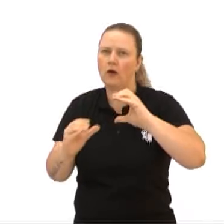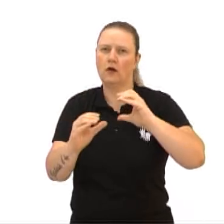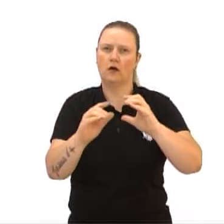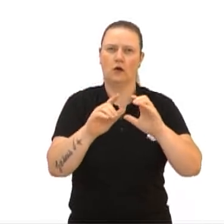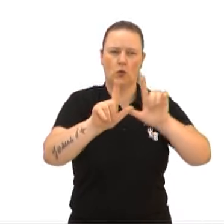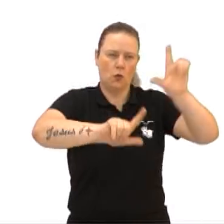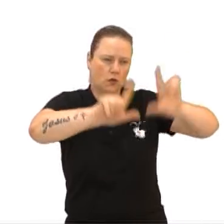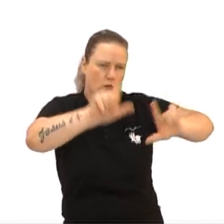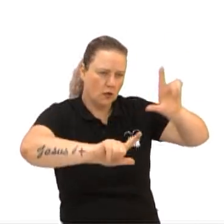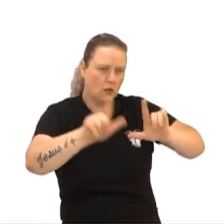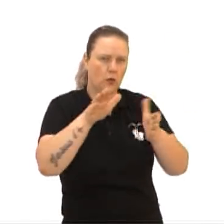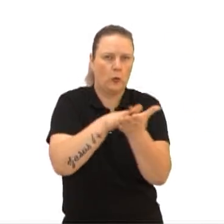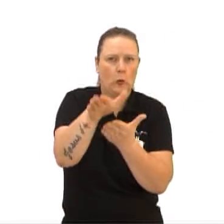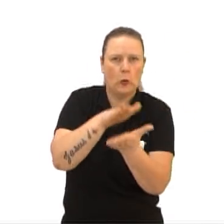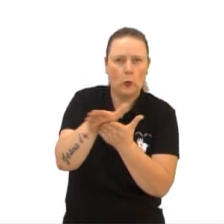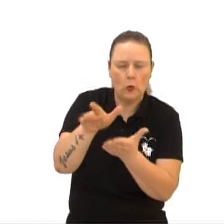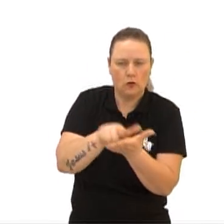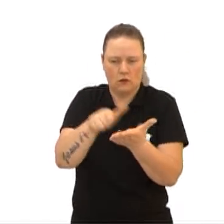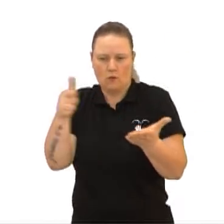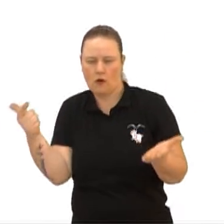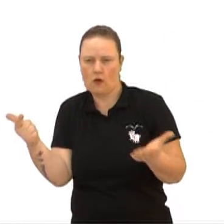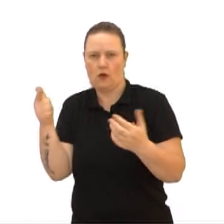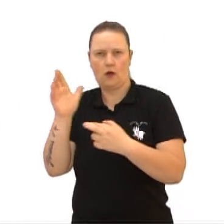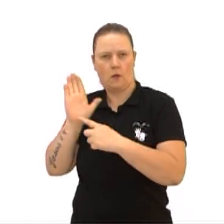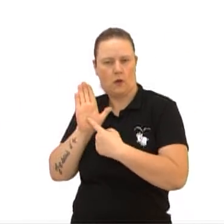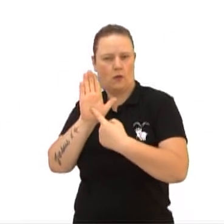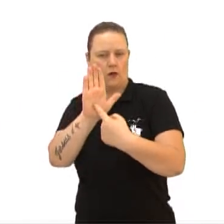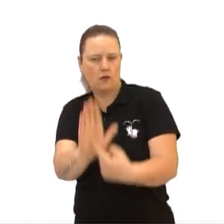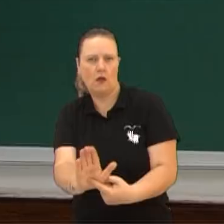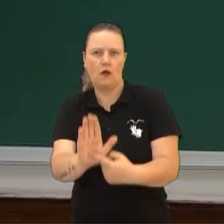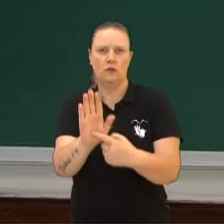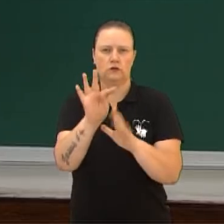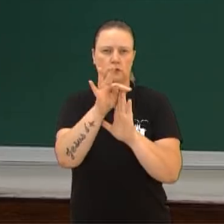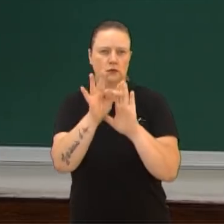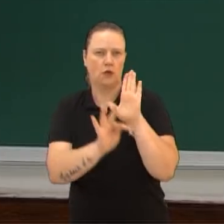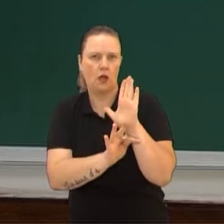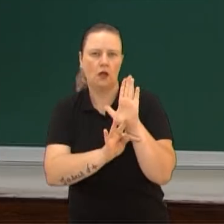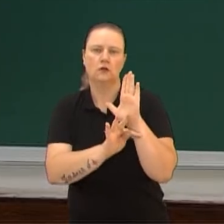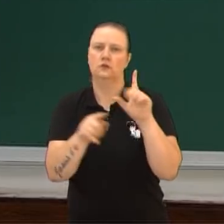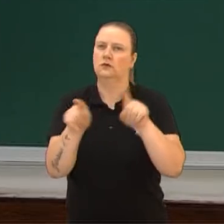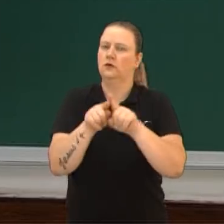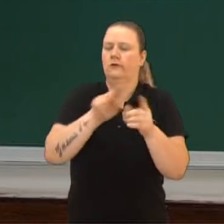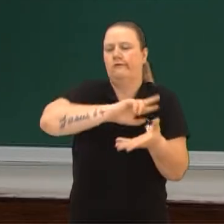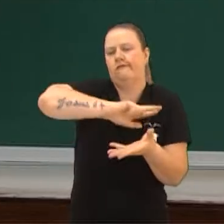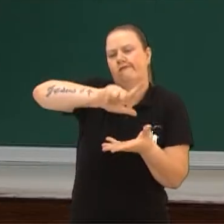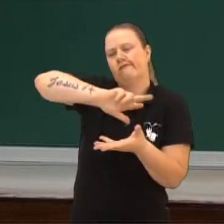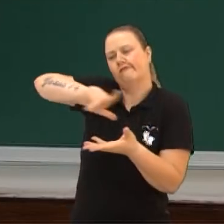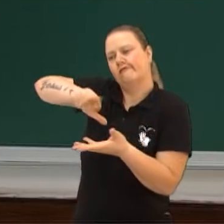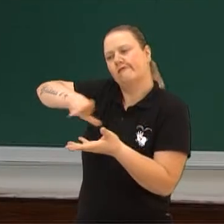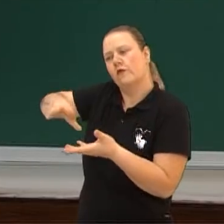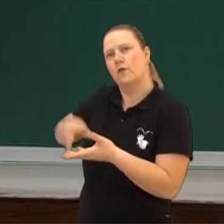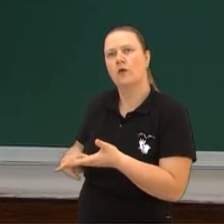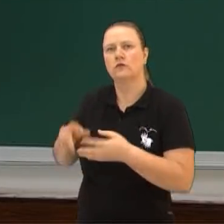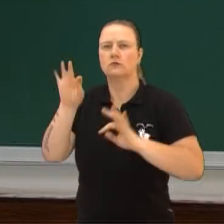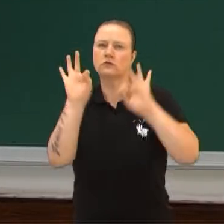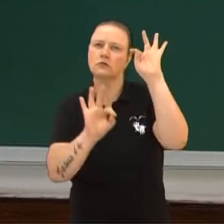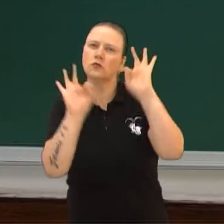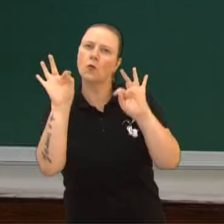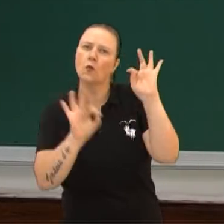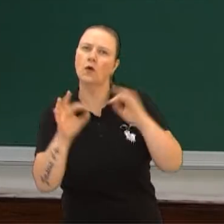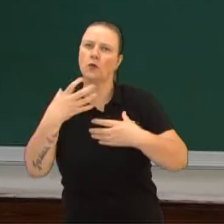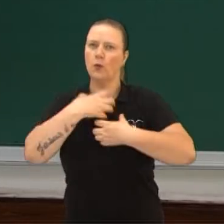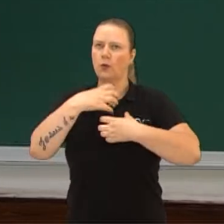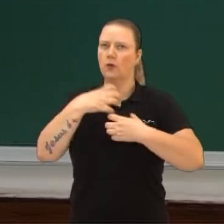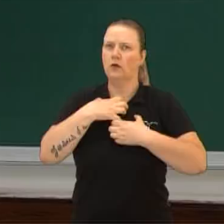jornais impressos, panfletos, apresentação de textos científicos, entre outros. Então, esses dados são organizados dessa forma